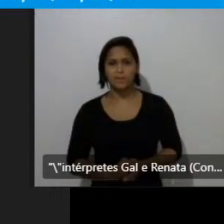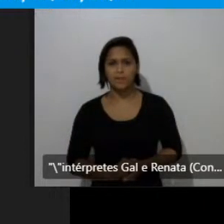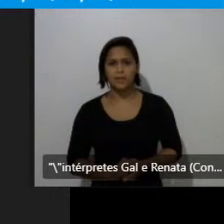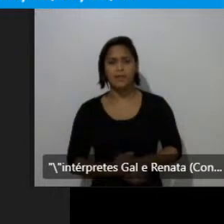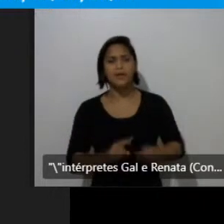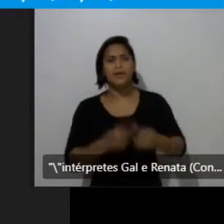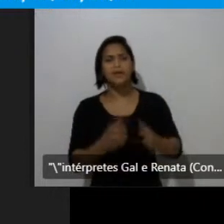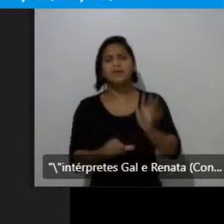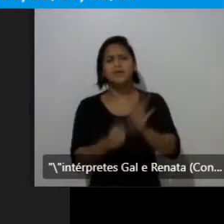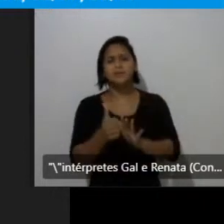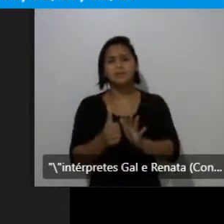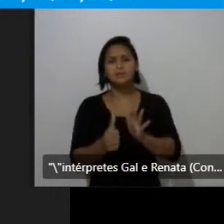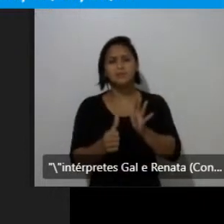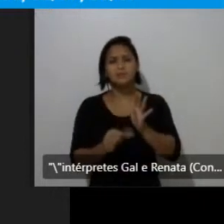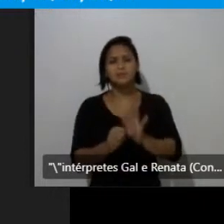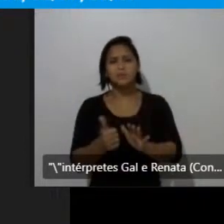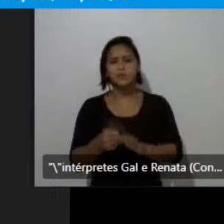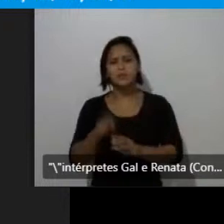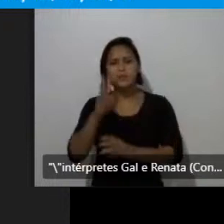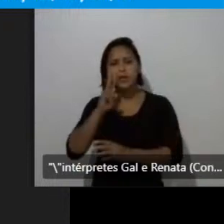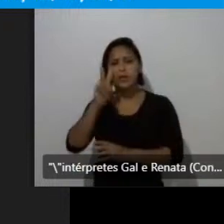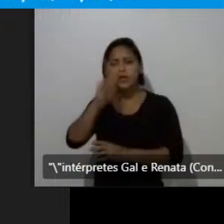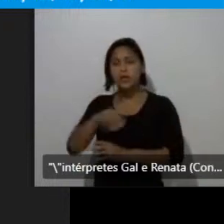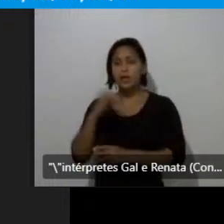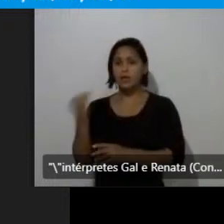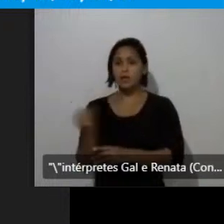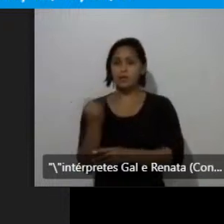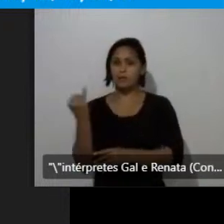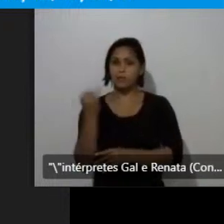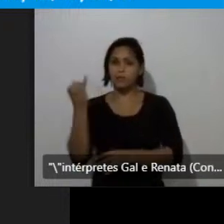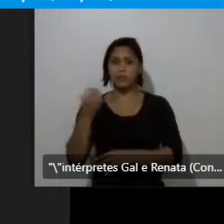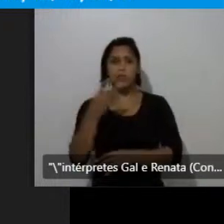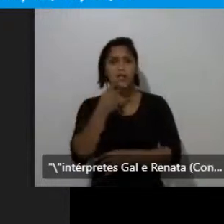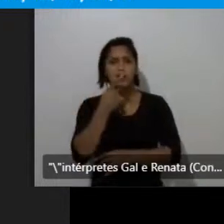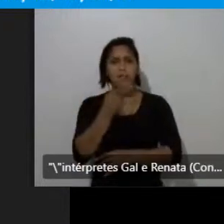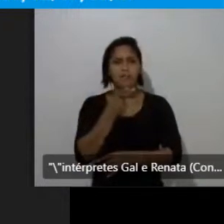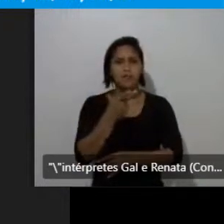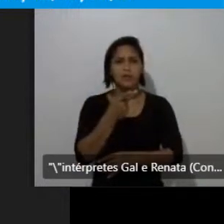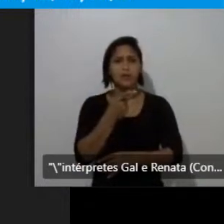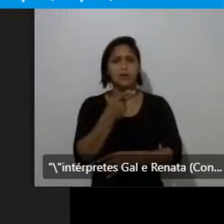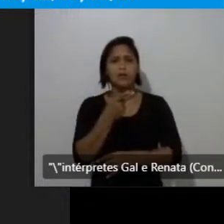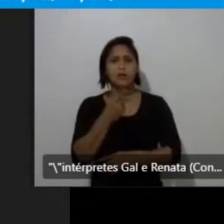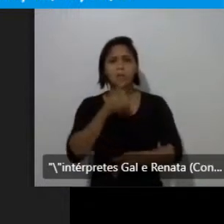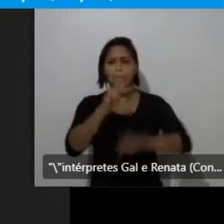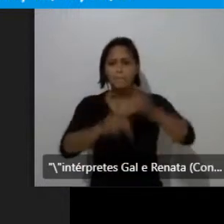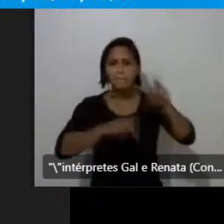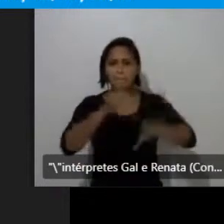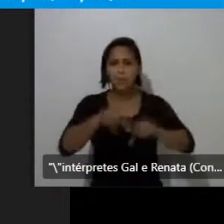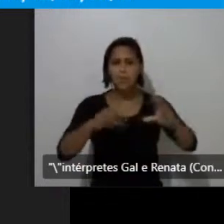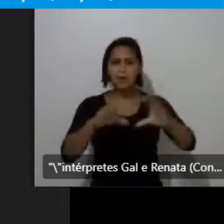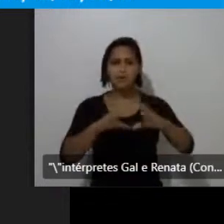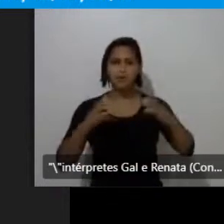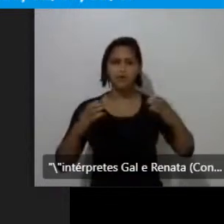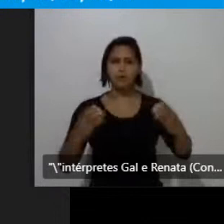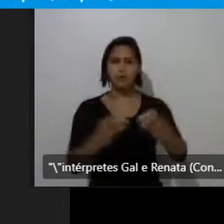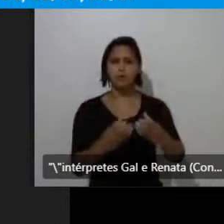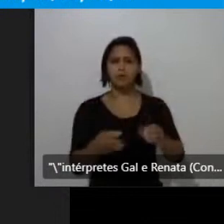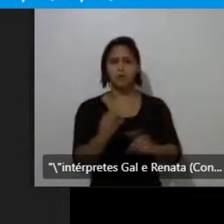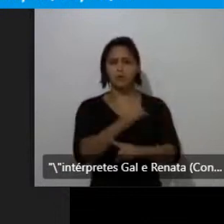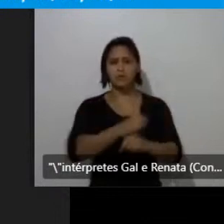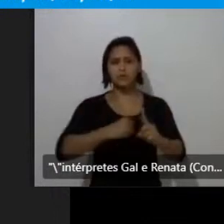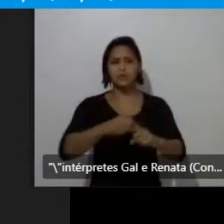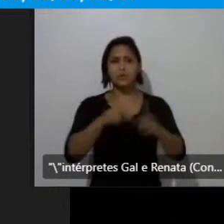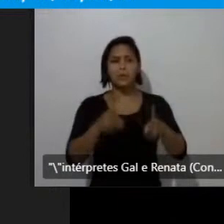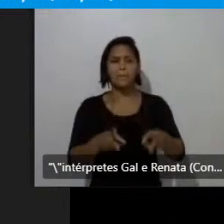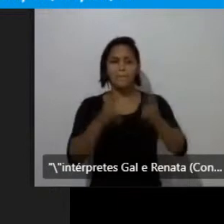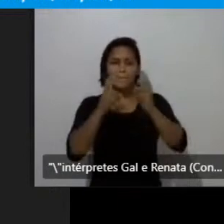Então, o primeiro, né, que acho que é muito importante quando a gente fala em povos e comunidades tradicionais, identificar que